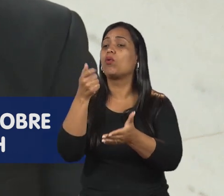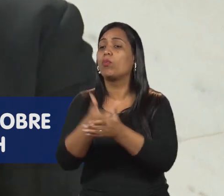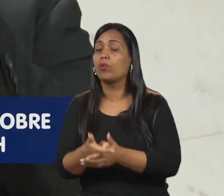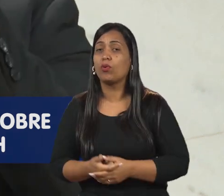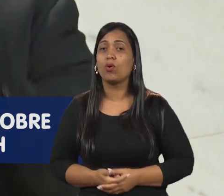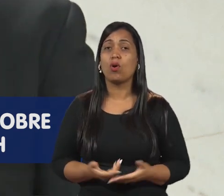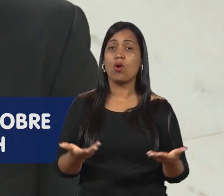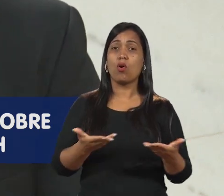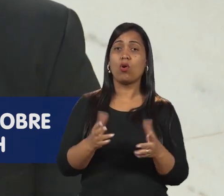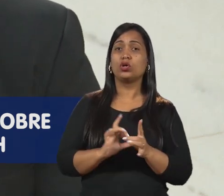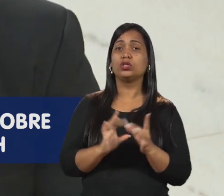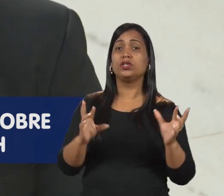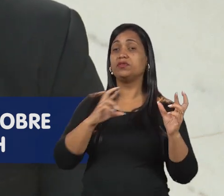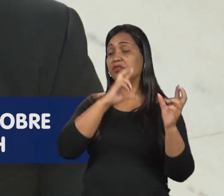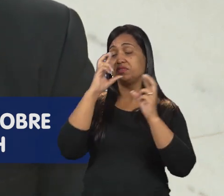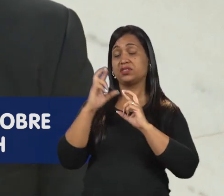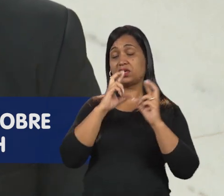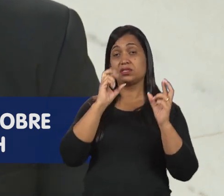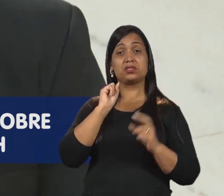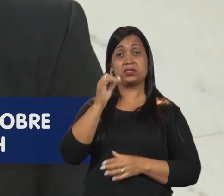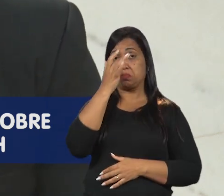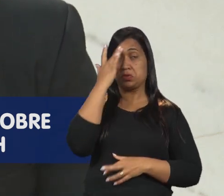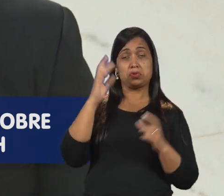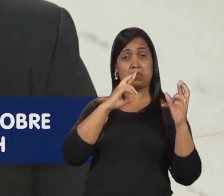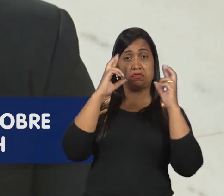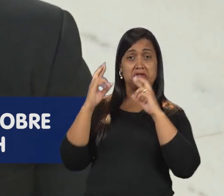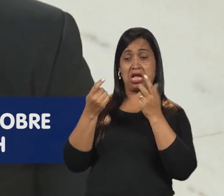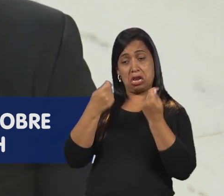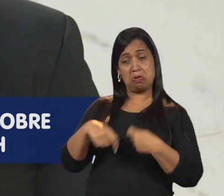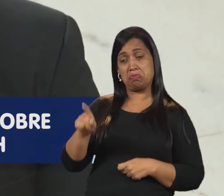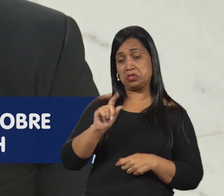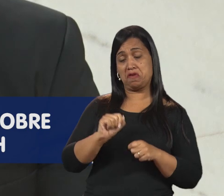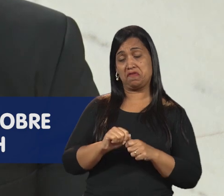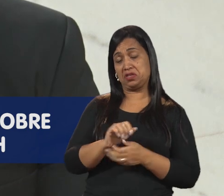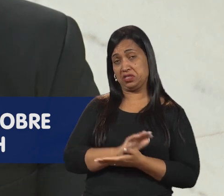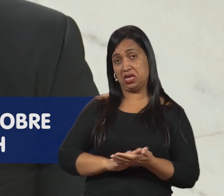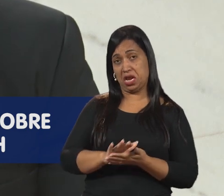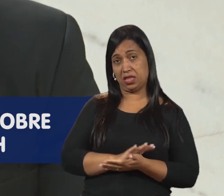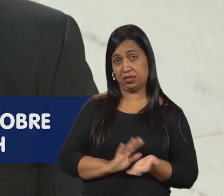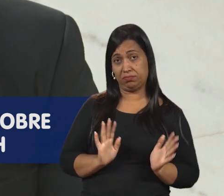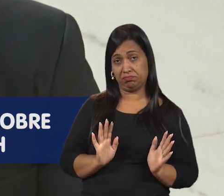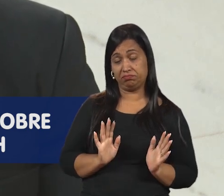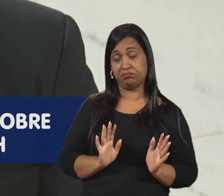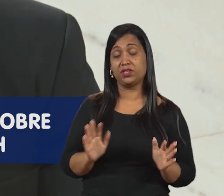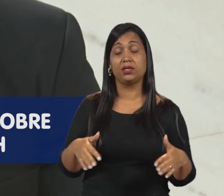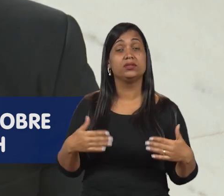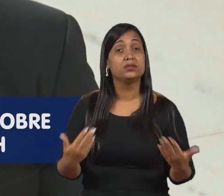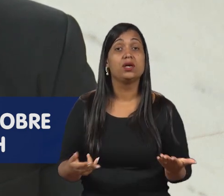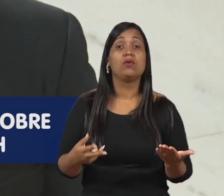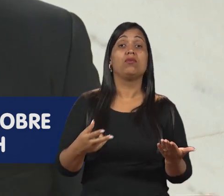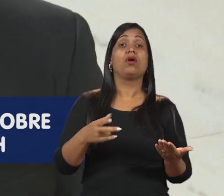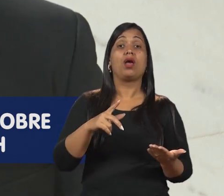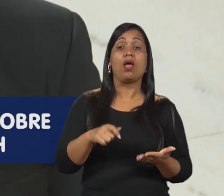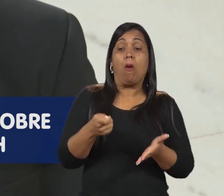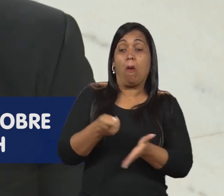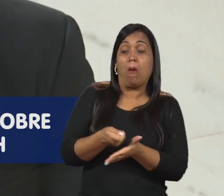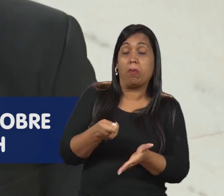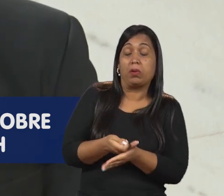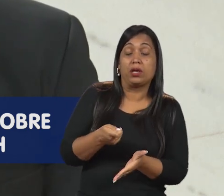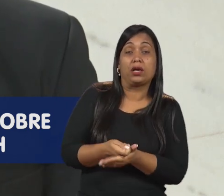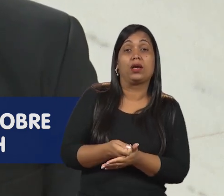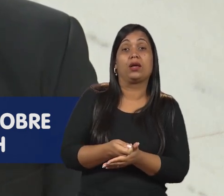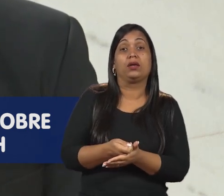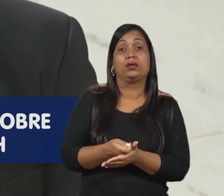Hoje ele fica à mercê da fiscalização. Se ninguém fiscaliza, ele não precisa produzir nada, em tese. Então, ele passa a ser obrigado a